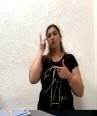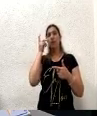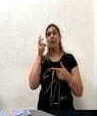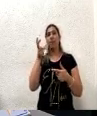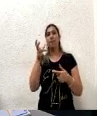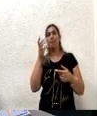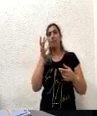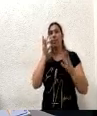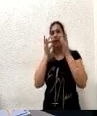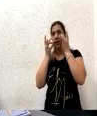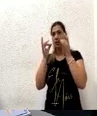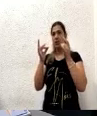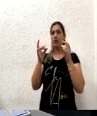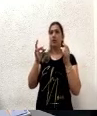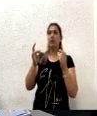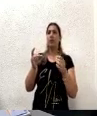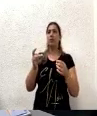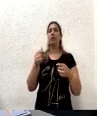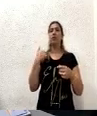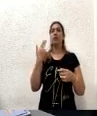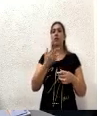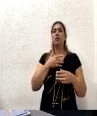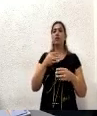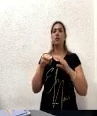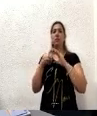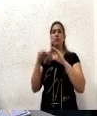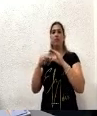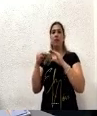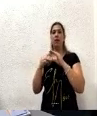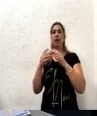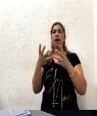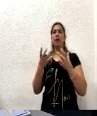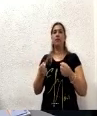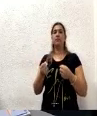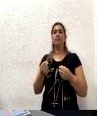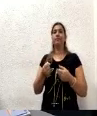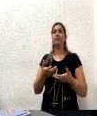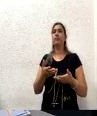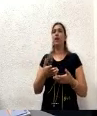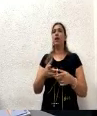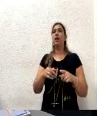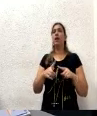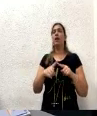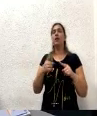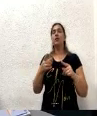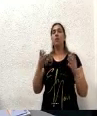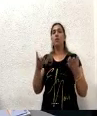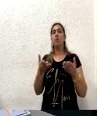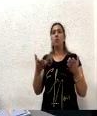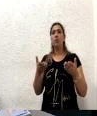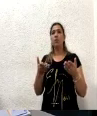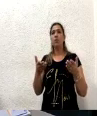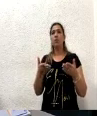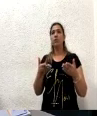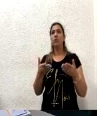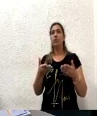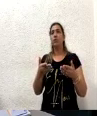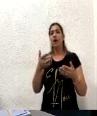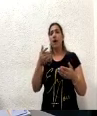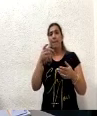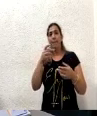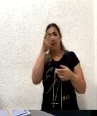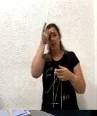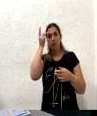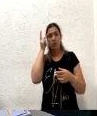gente vai recebendo mensagem aqui no celular. Eu sei que hoje, né, o pessoal acaba que a maioria não sabe que